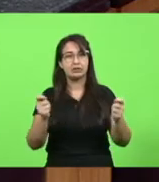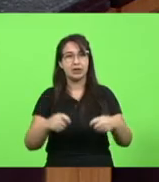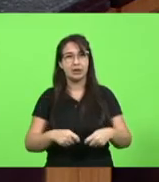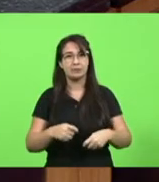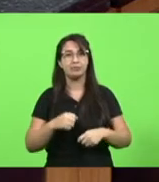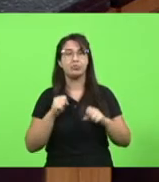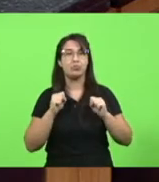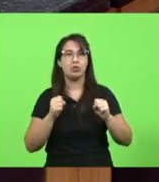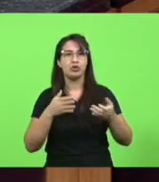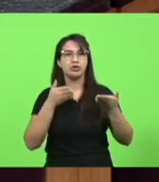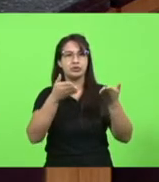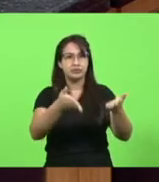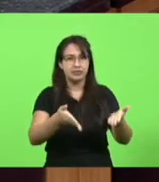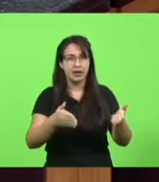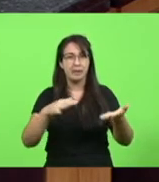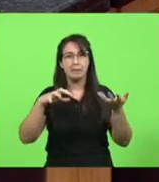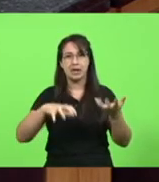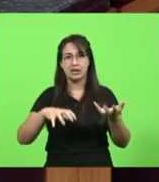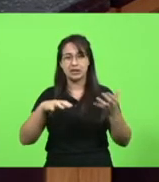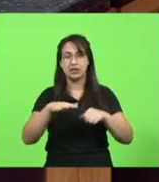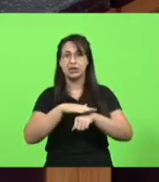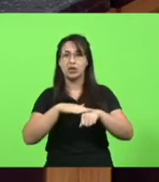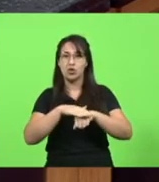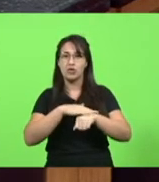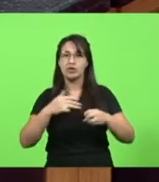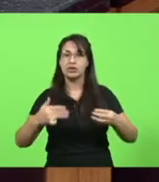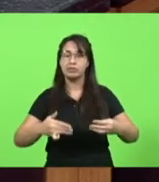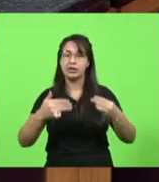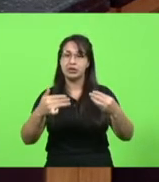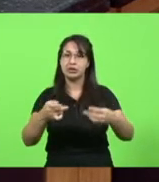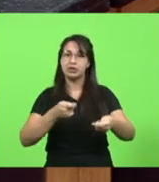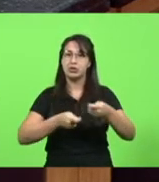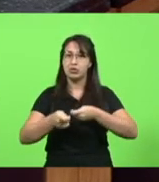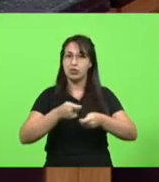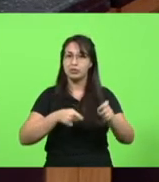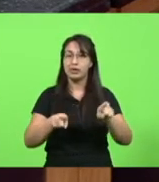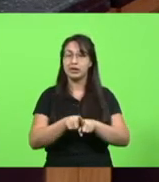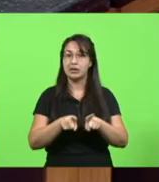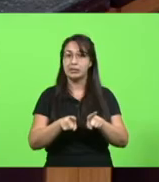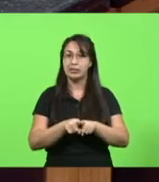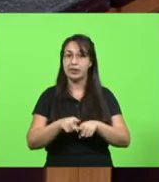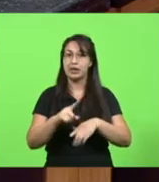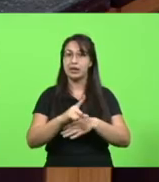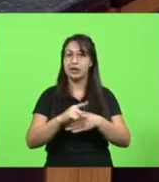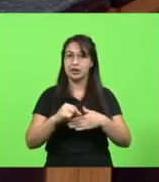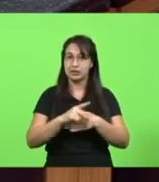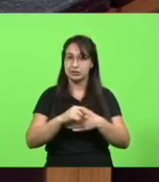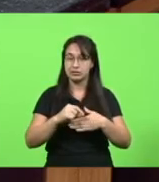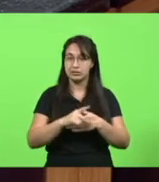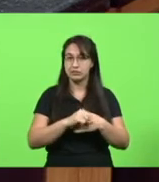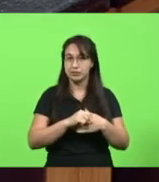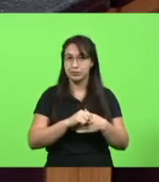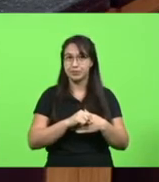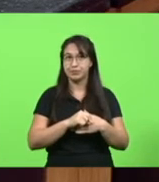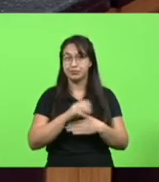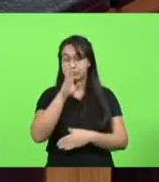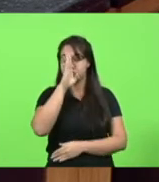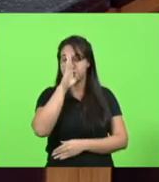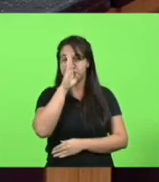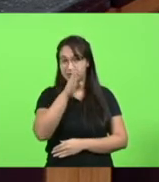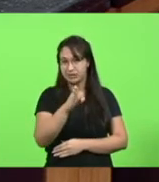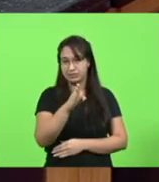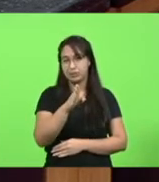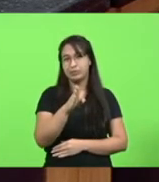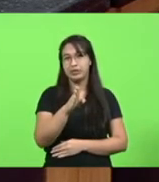para conversarmos também com o ministro da Economia e com o ministro da Casa Civil, principalmente para alisarmos todas